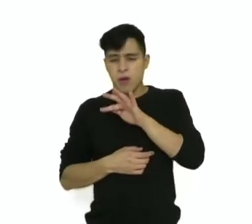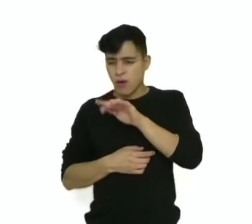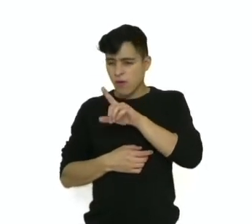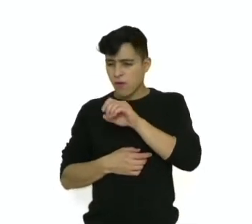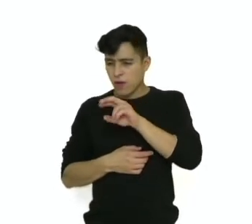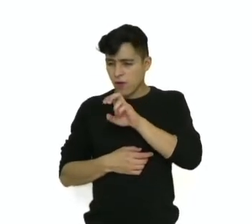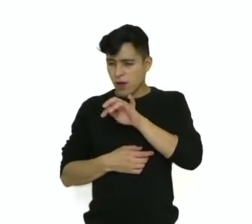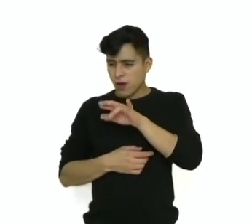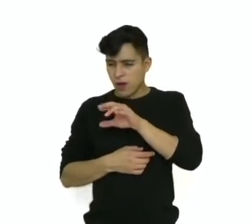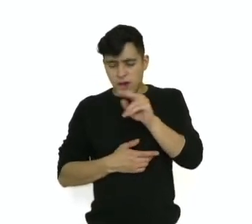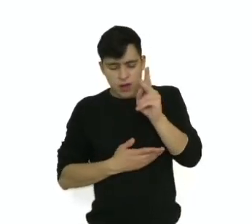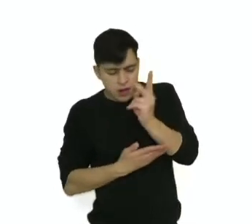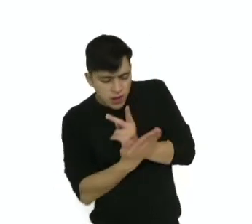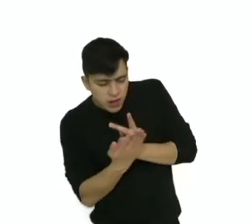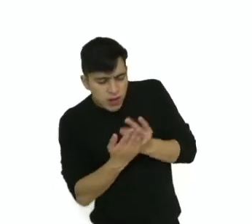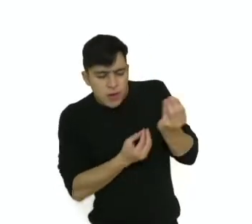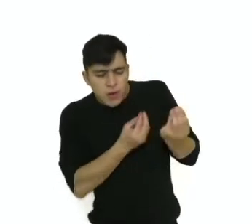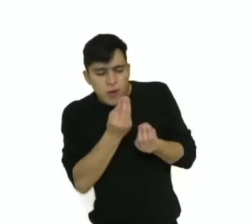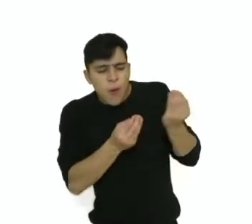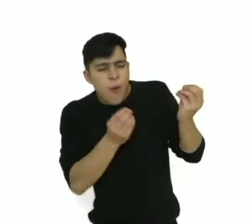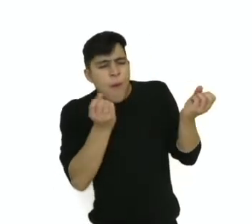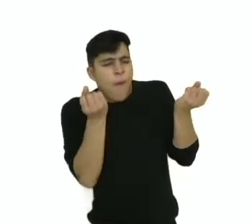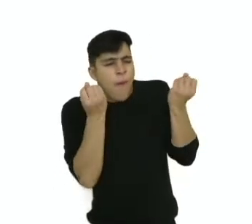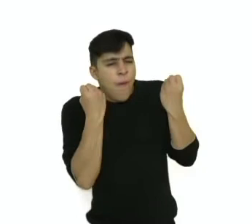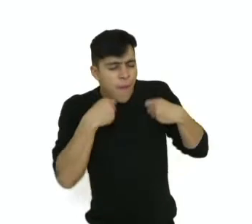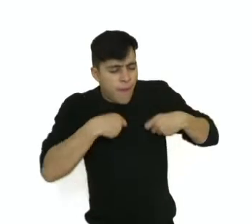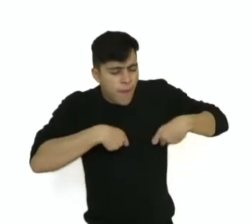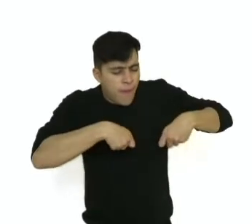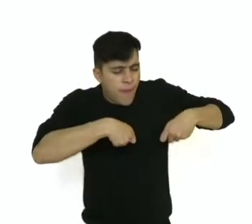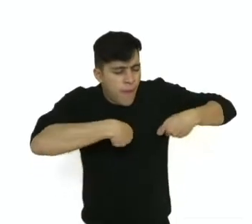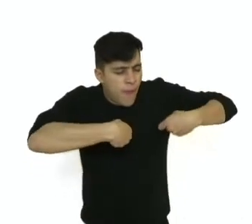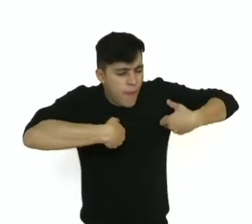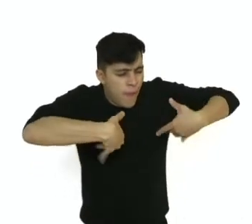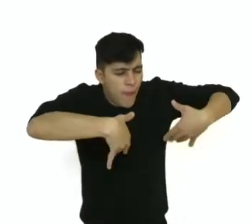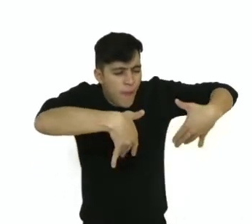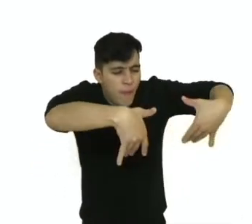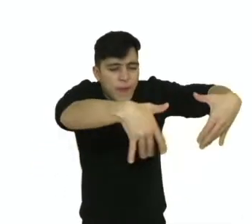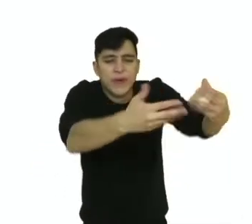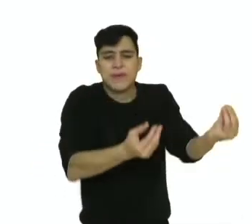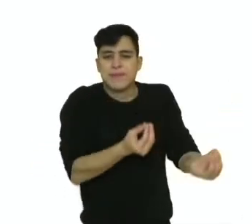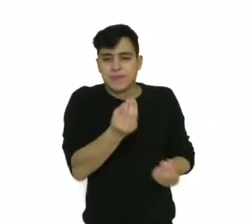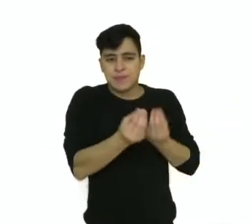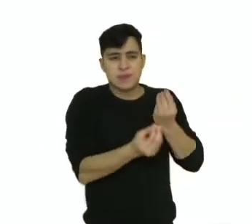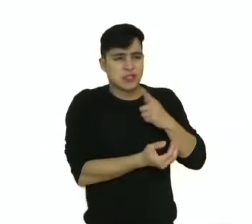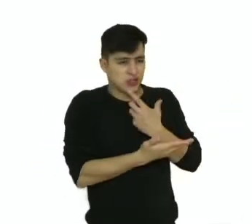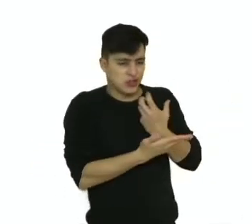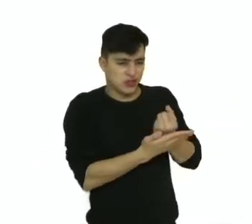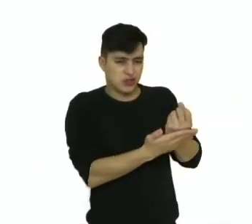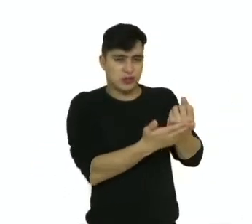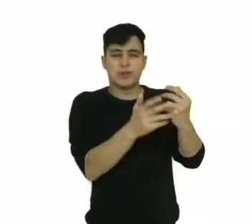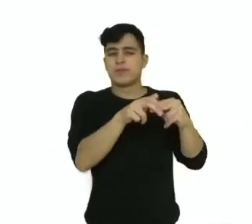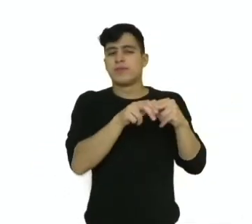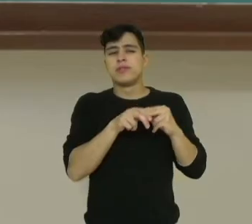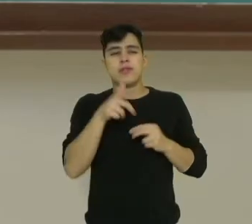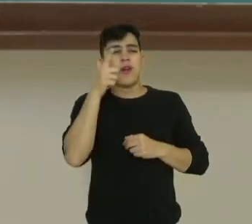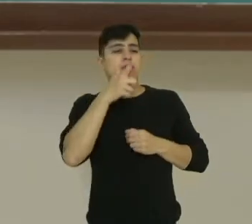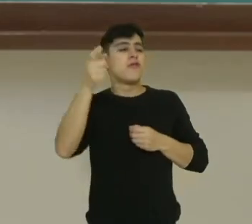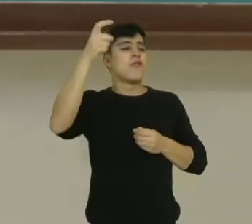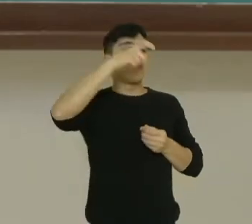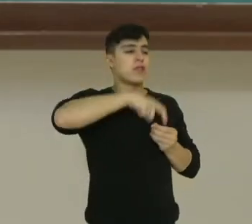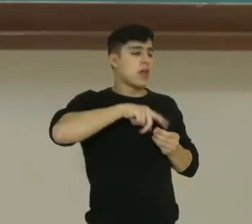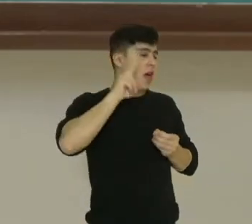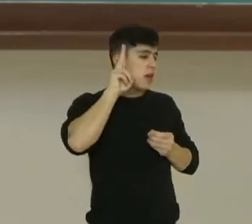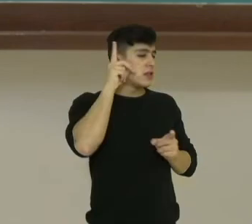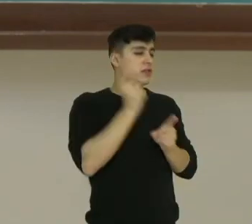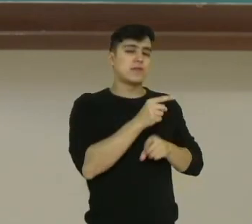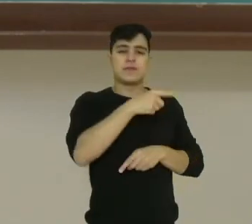do milho, né, que foi feito em 1540. Então eles deixavam isso registrado, né? Foi possível resgatar a história deles por conta